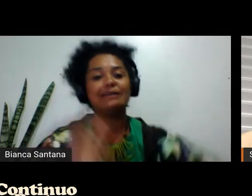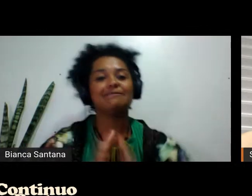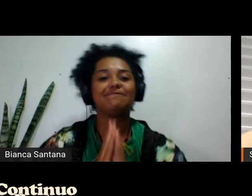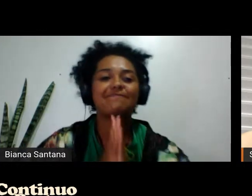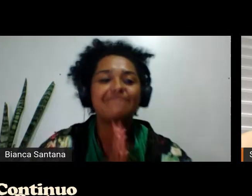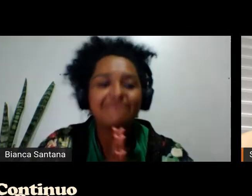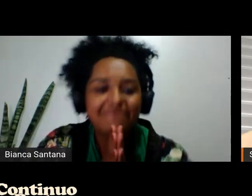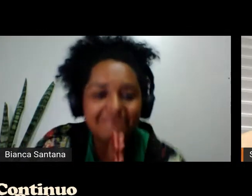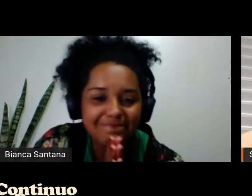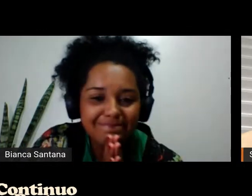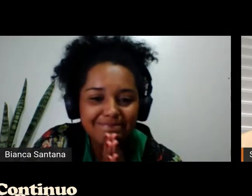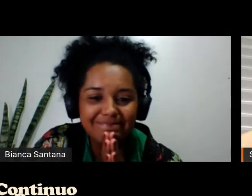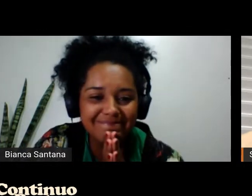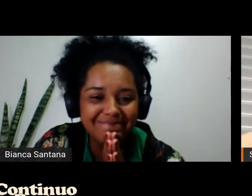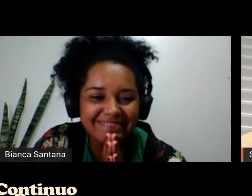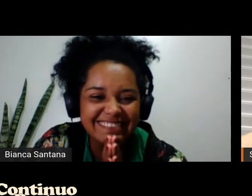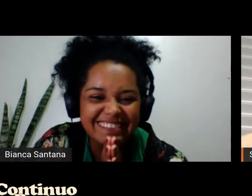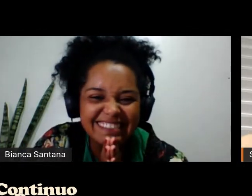por aí.